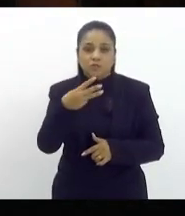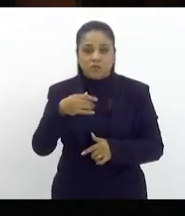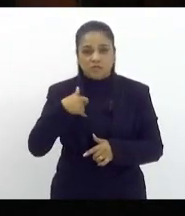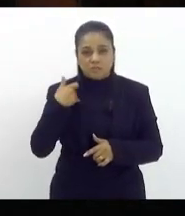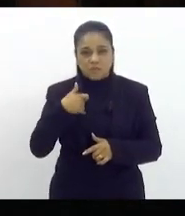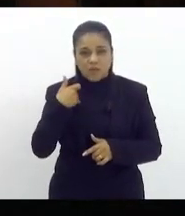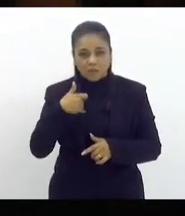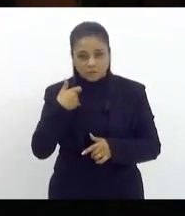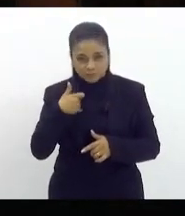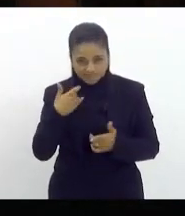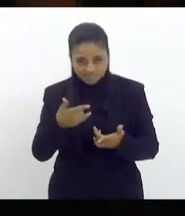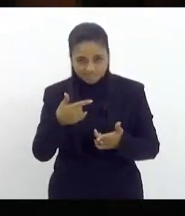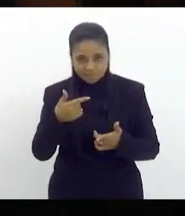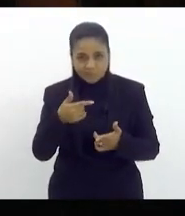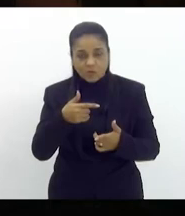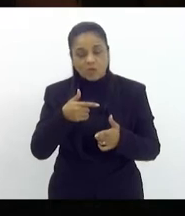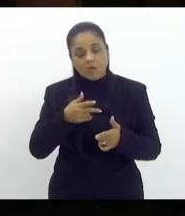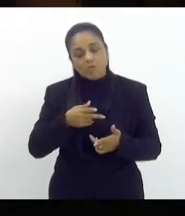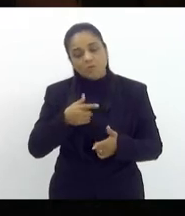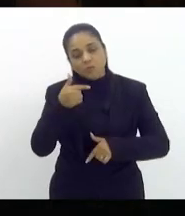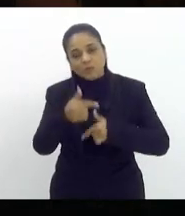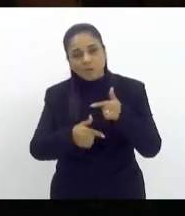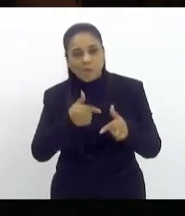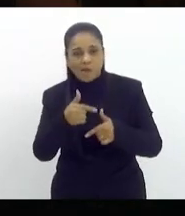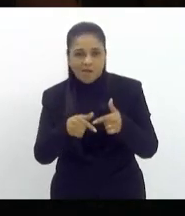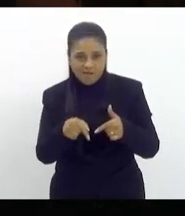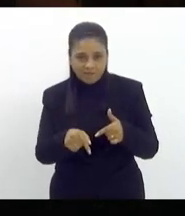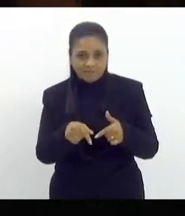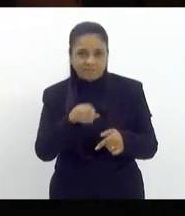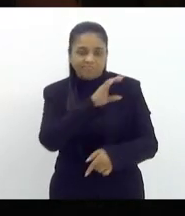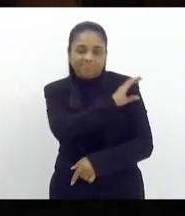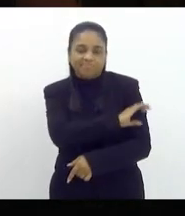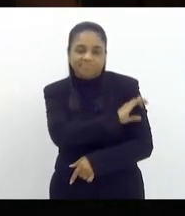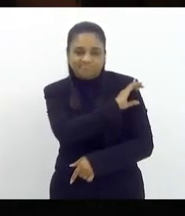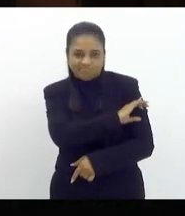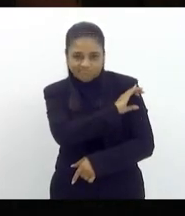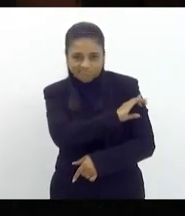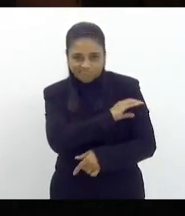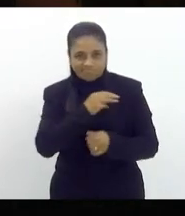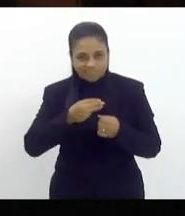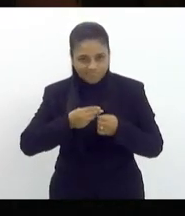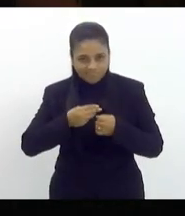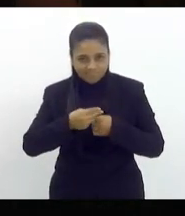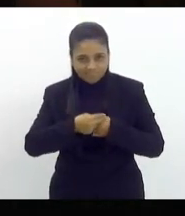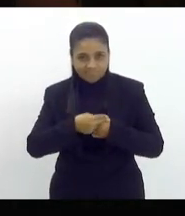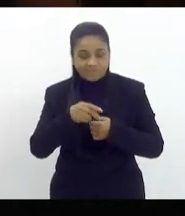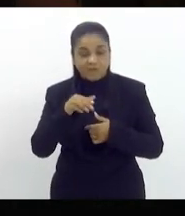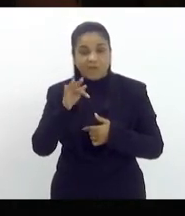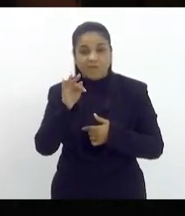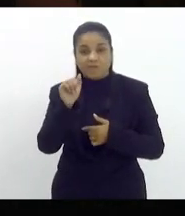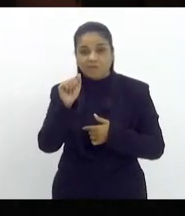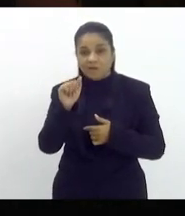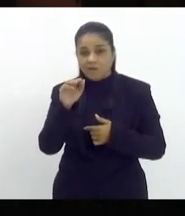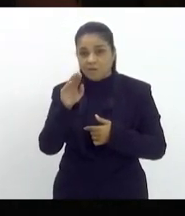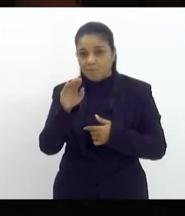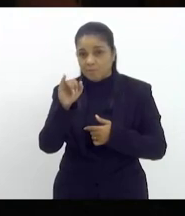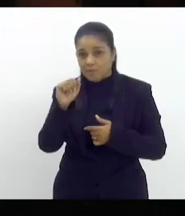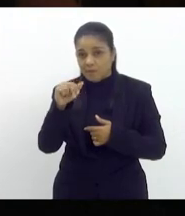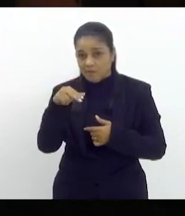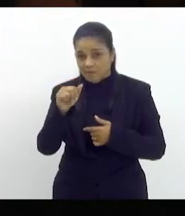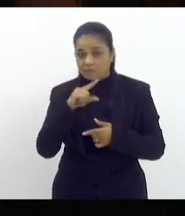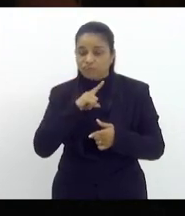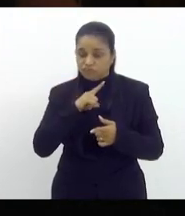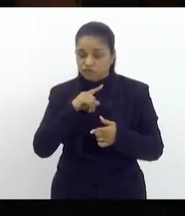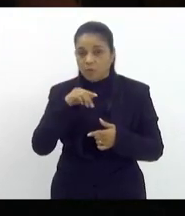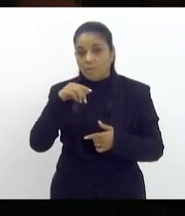o crime aconteceu em travessão distrito de Campos do Goytacazes Flaviano possuía a medida protetiva volta dizer